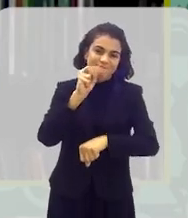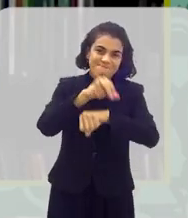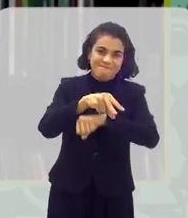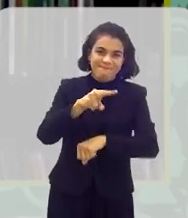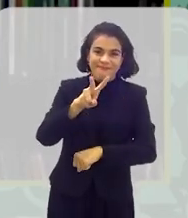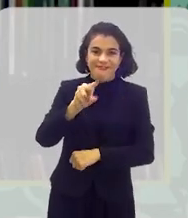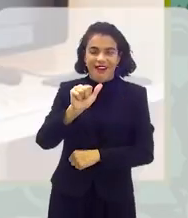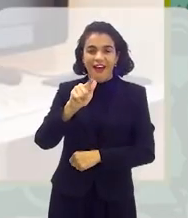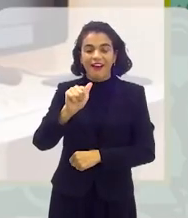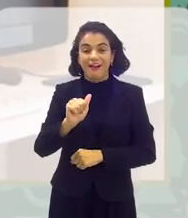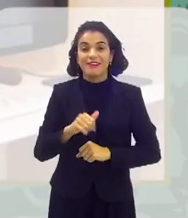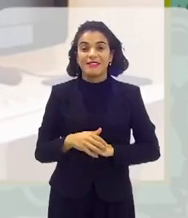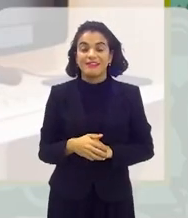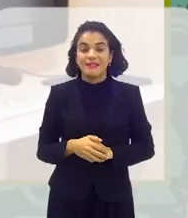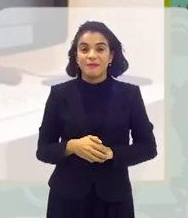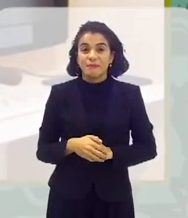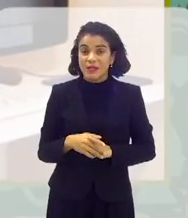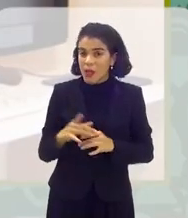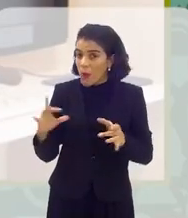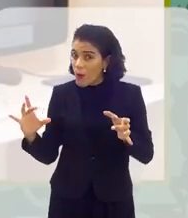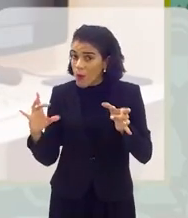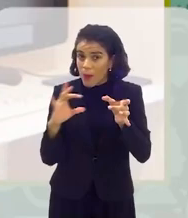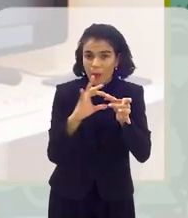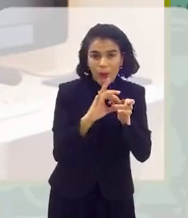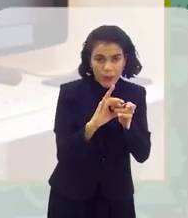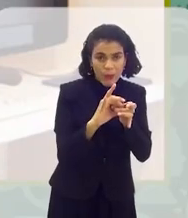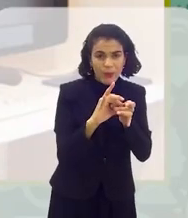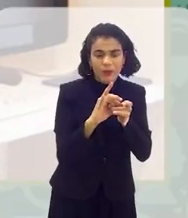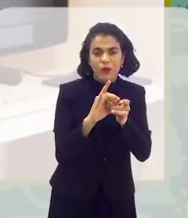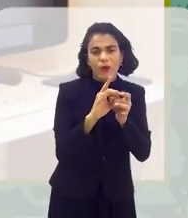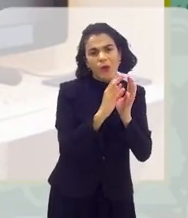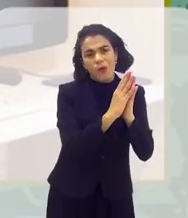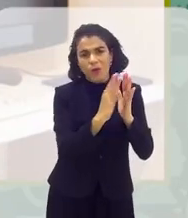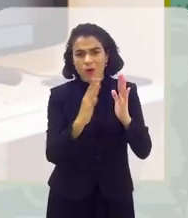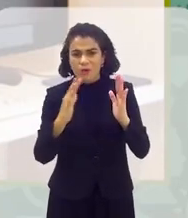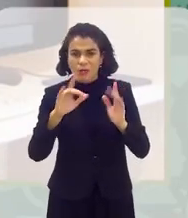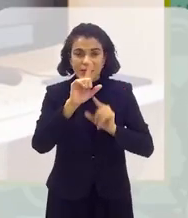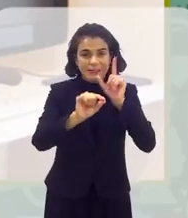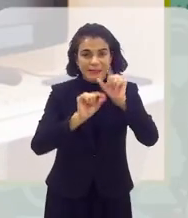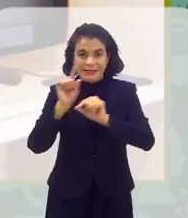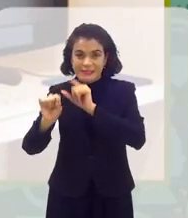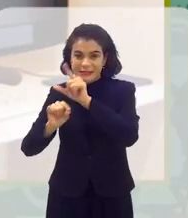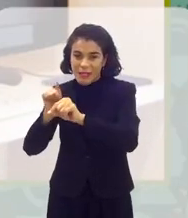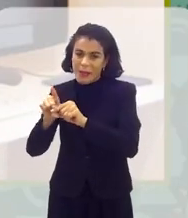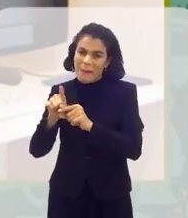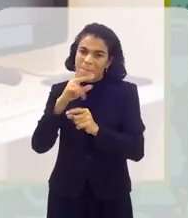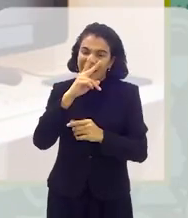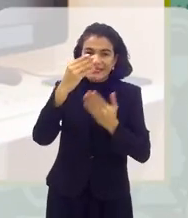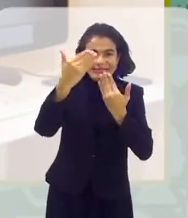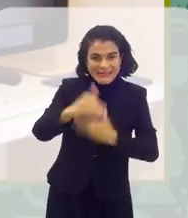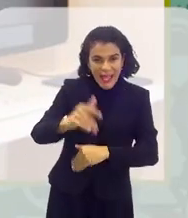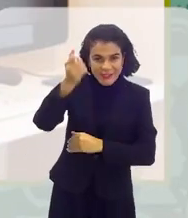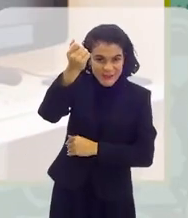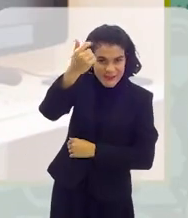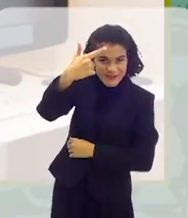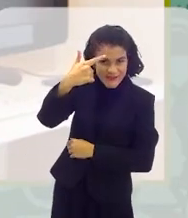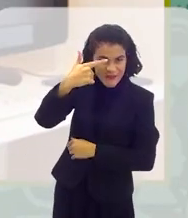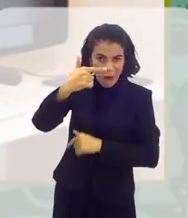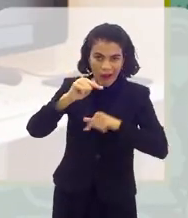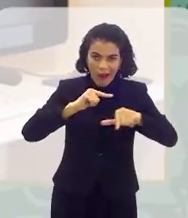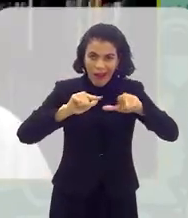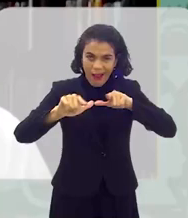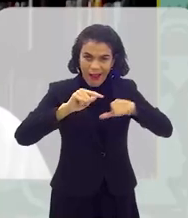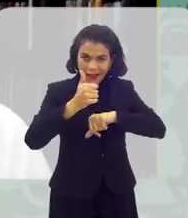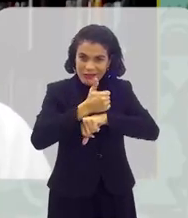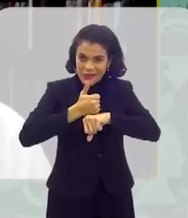vaga daquele gestor ou seja ali é uni ali tanto um processo seletivo quanto um mini teste vocacional também